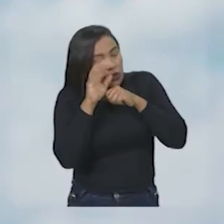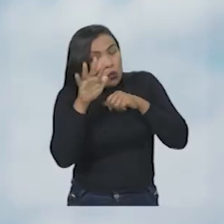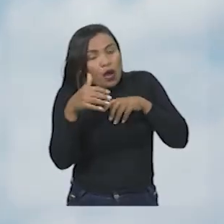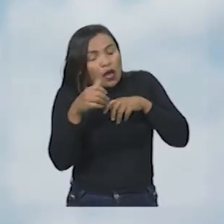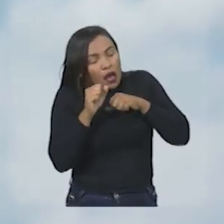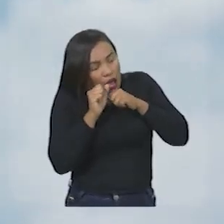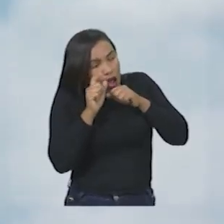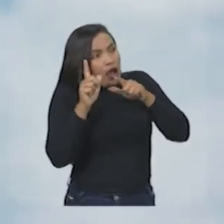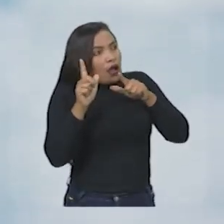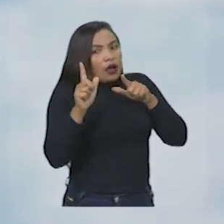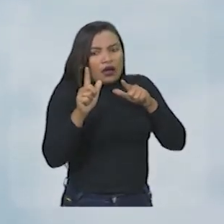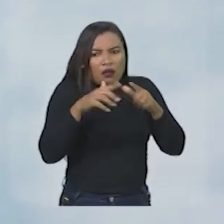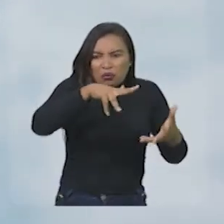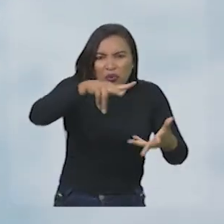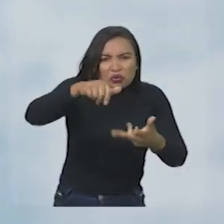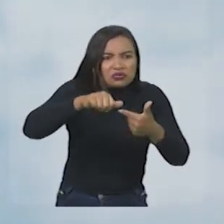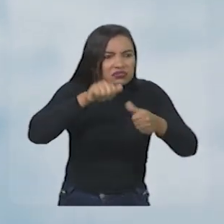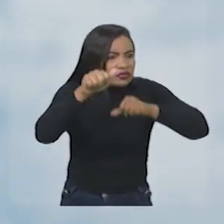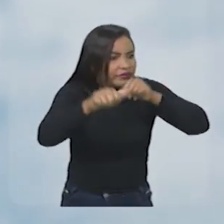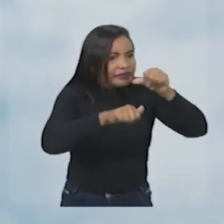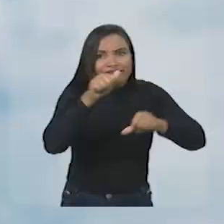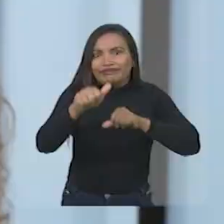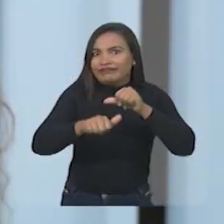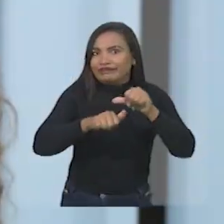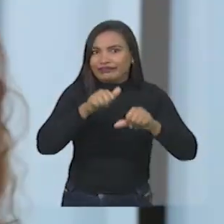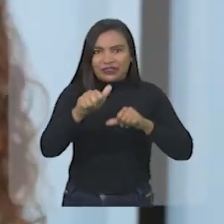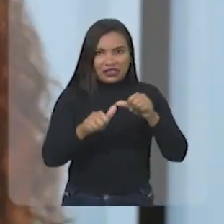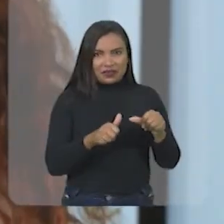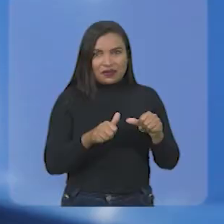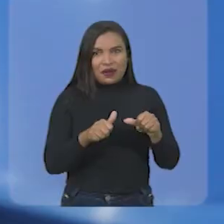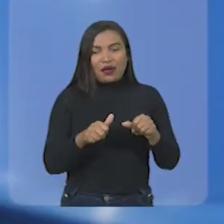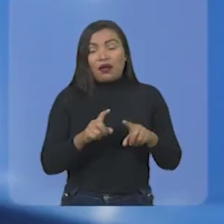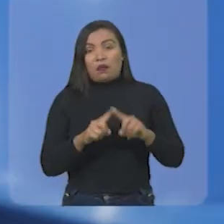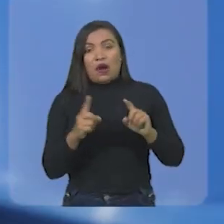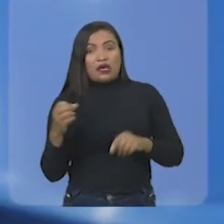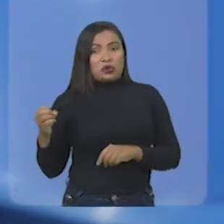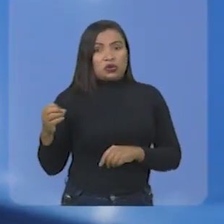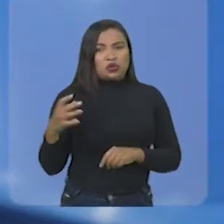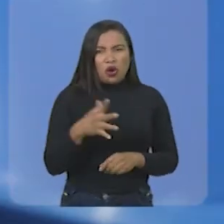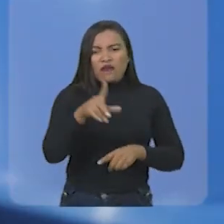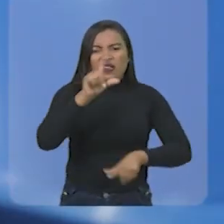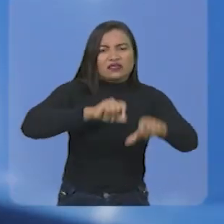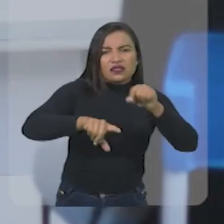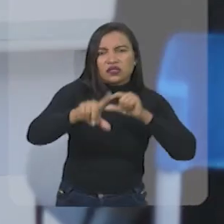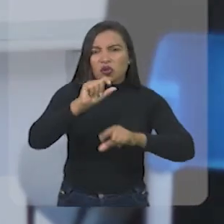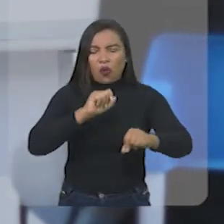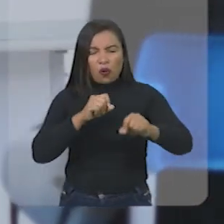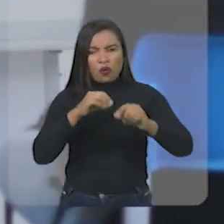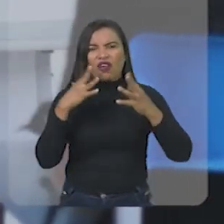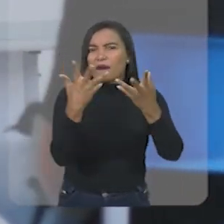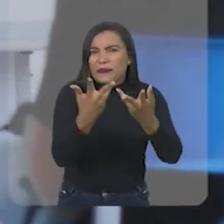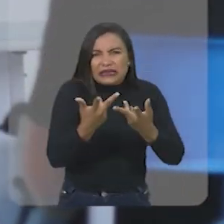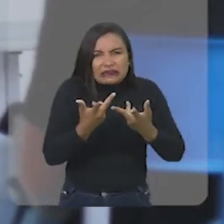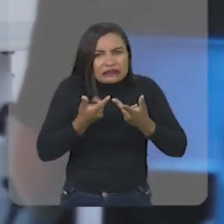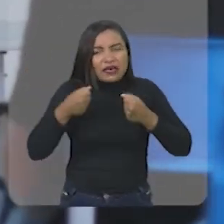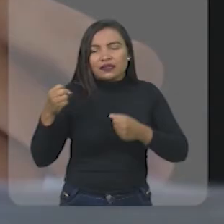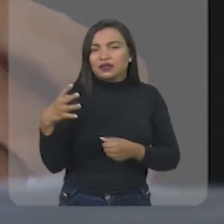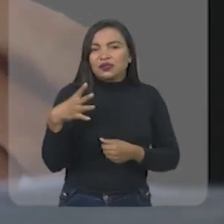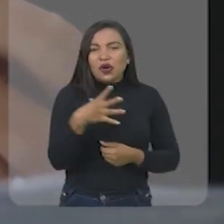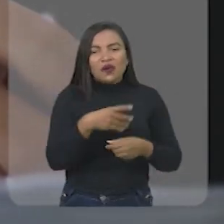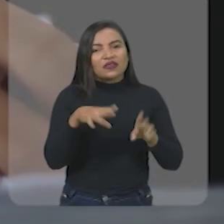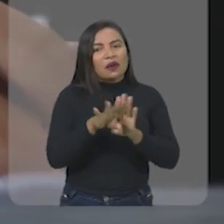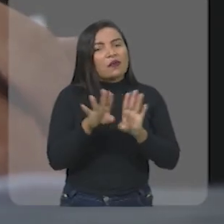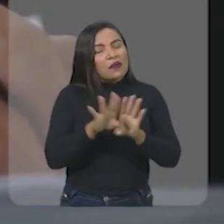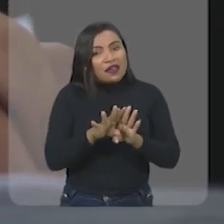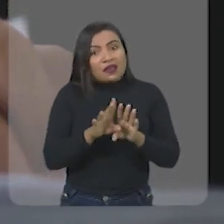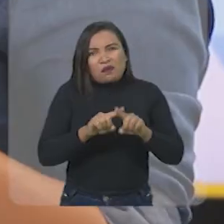outro completamente diferente, com novas demandas e exigindo novas habilidades. Ficar parado no meio da escada não é